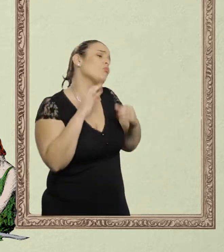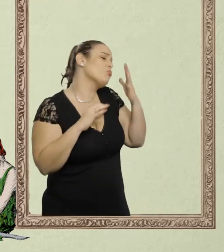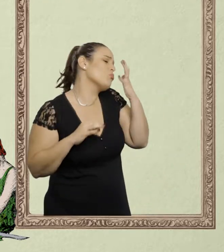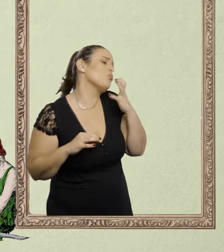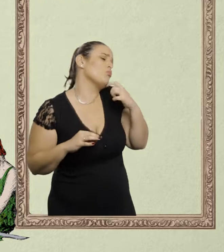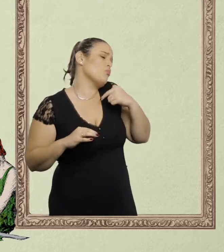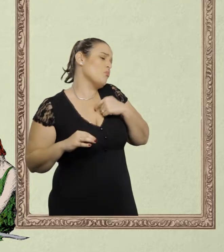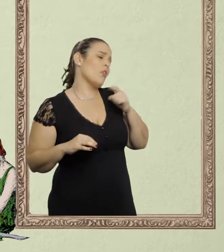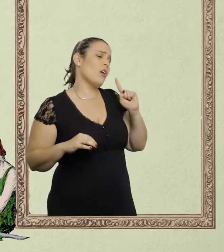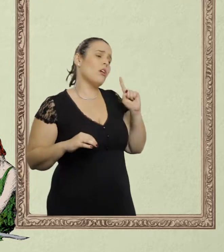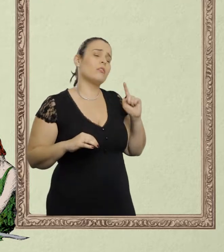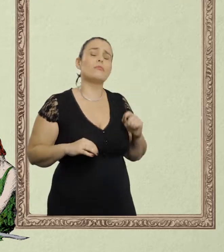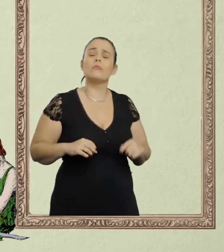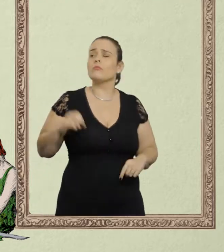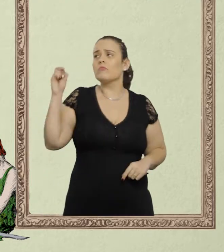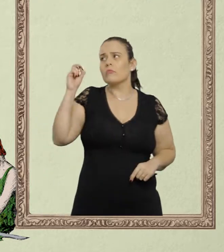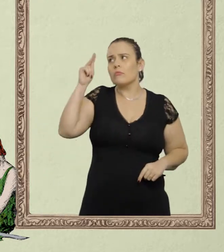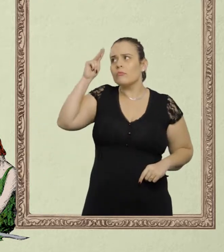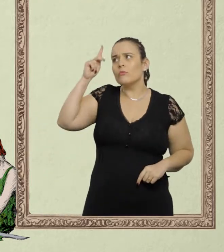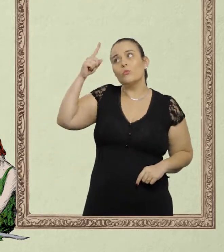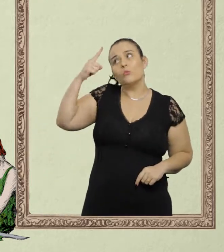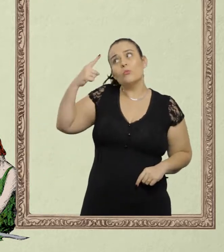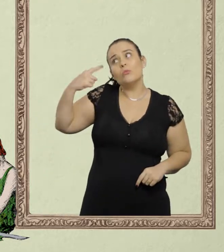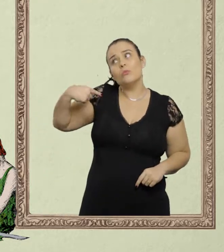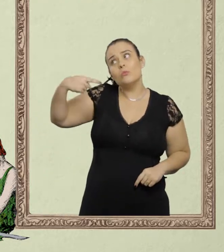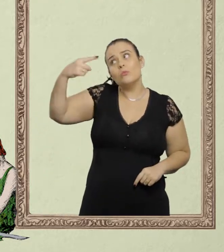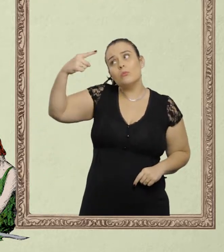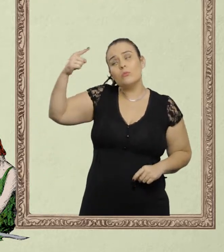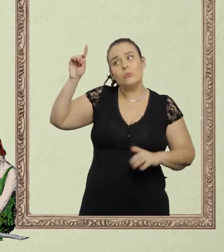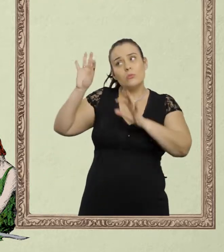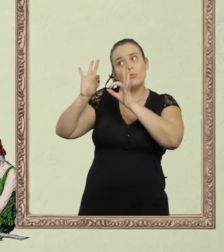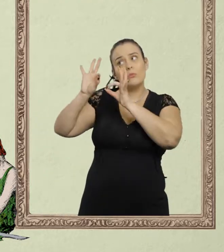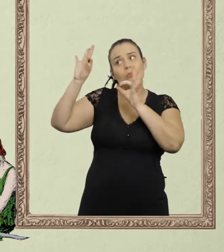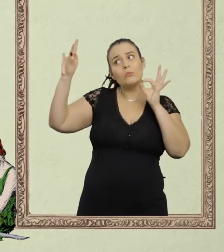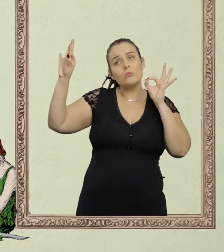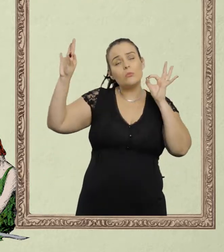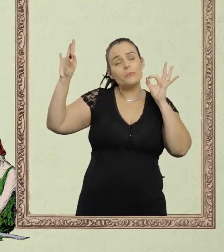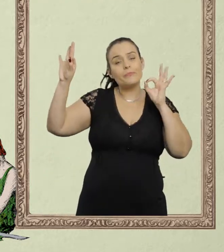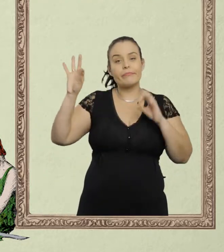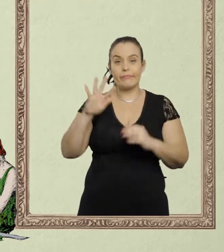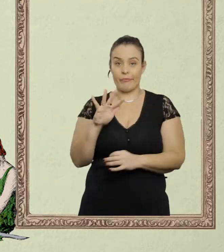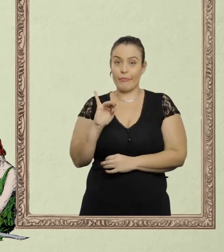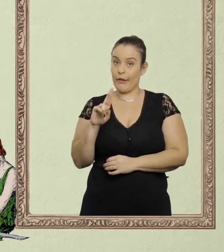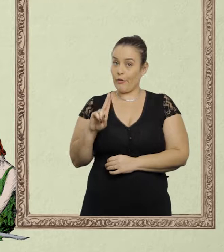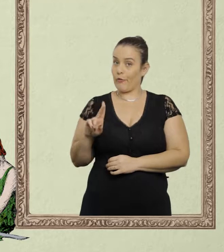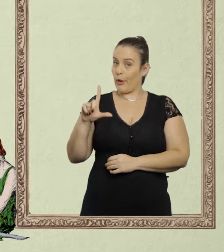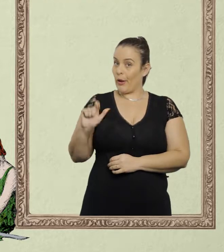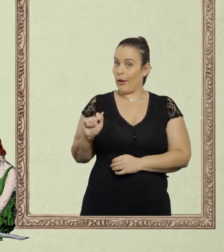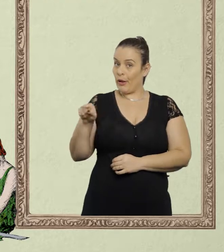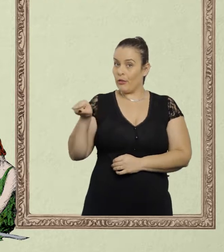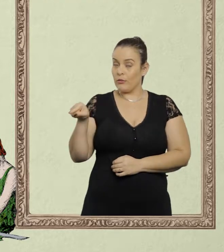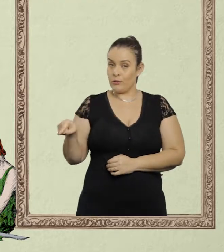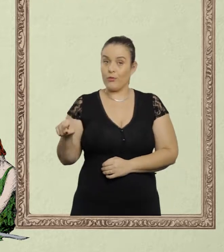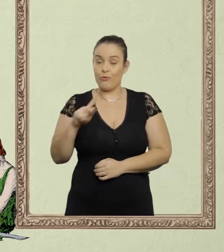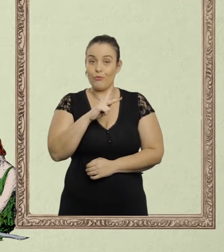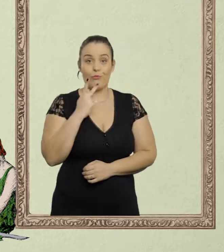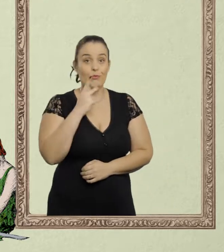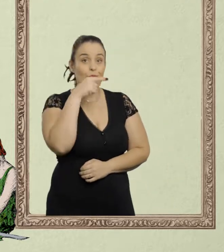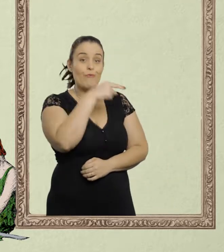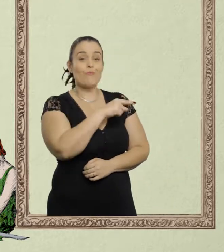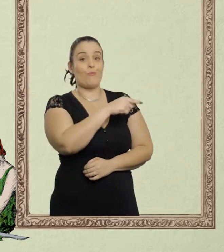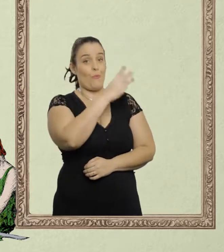com ela. Ele disse: Está bem, fique longe de mim por uma semana. Firula disse que